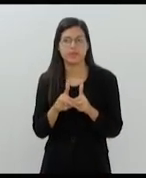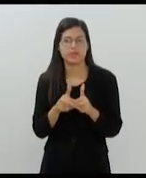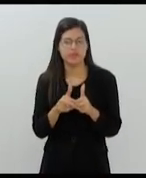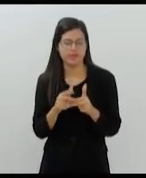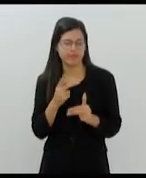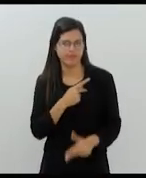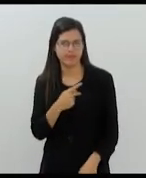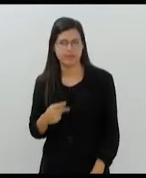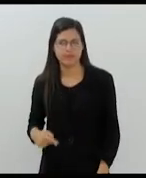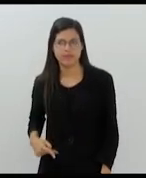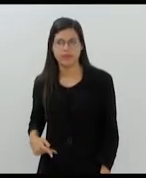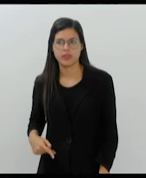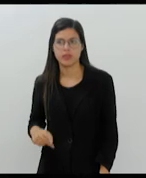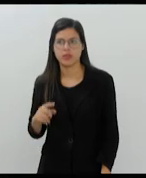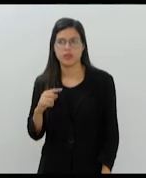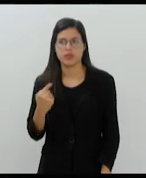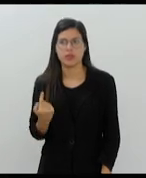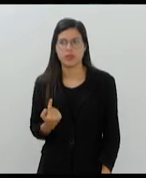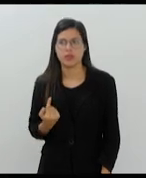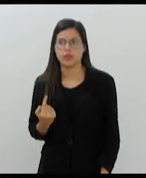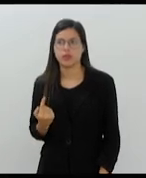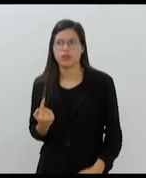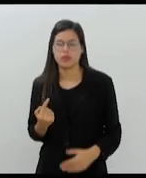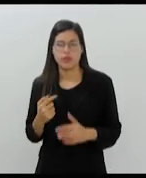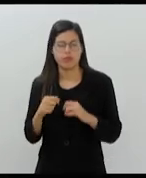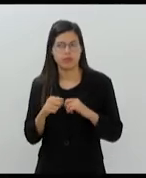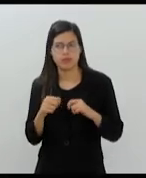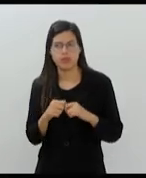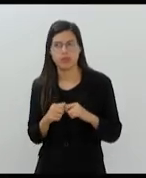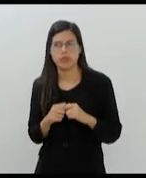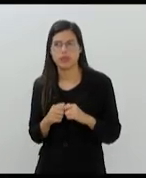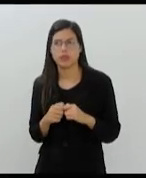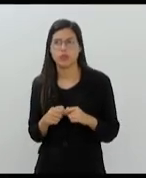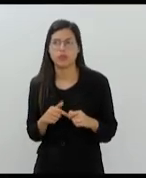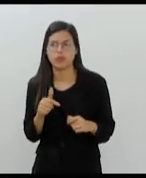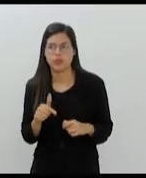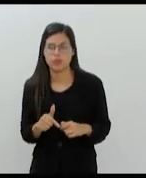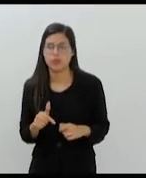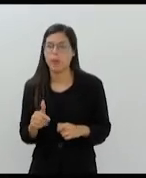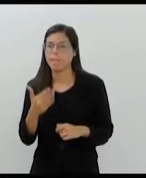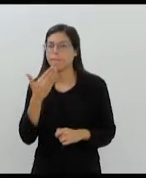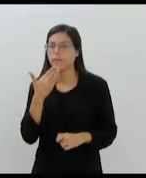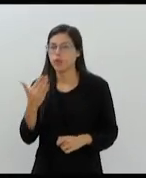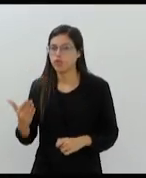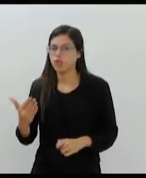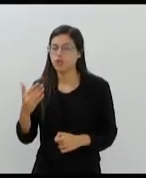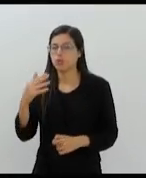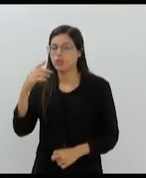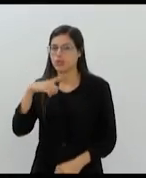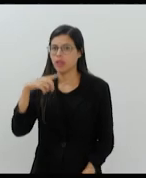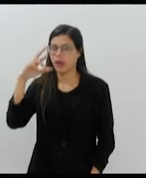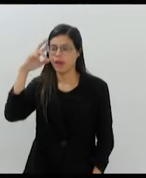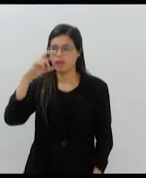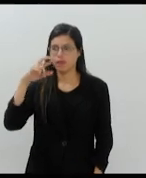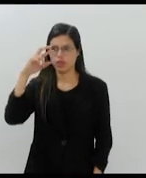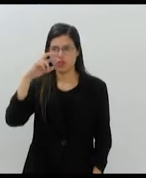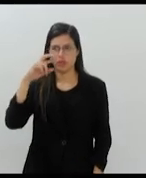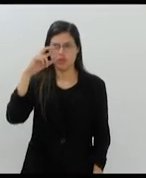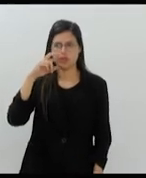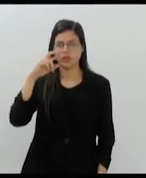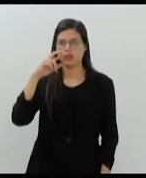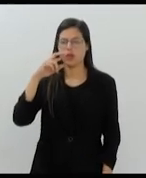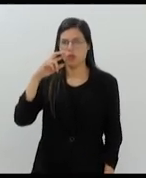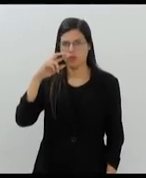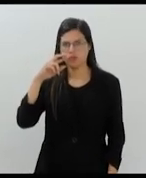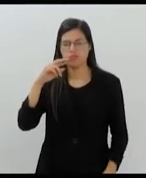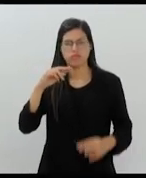promovendo esta contestação e solicitando auditoria em todos os